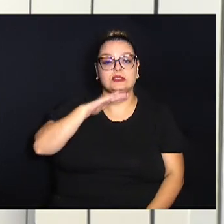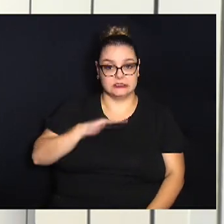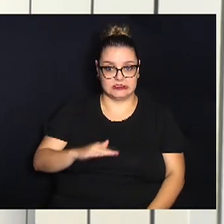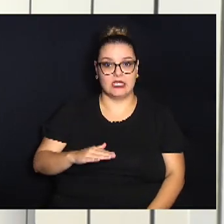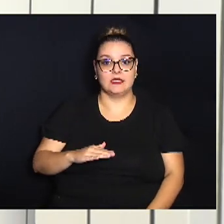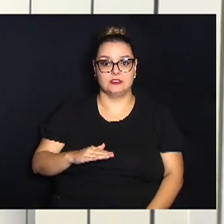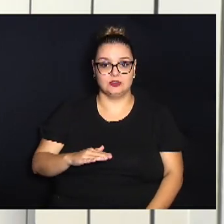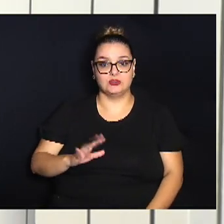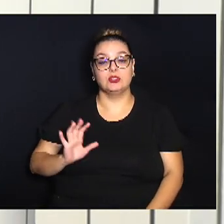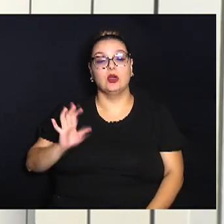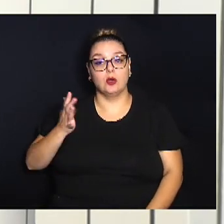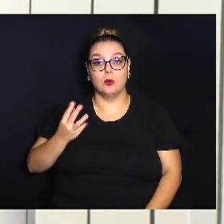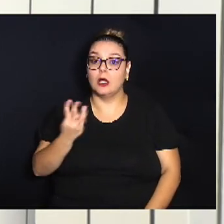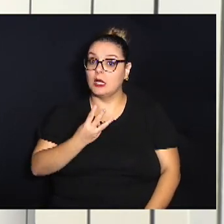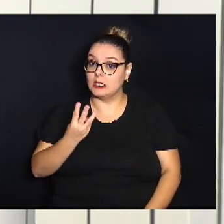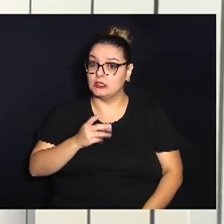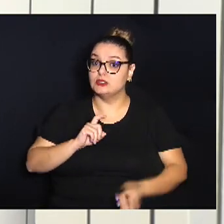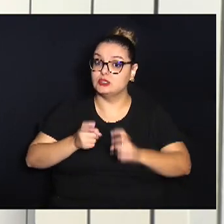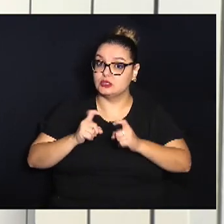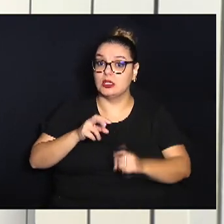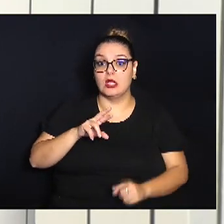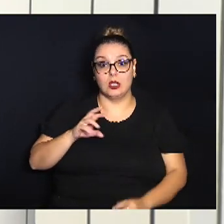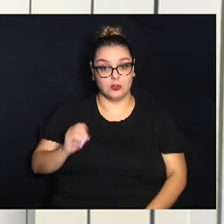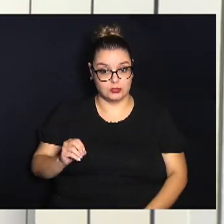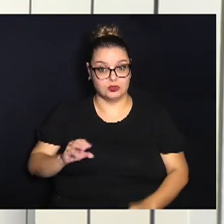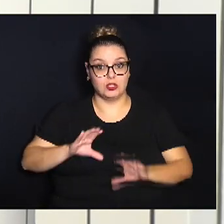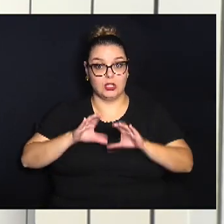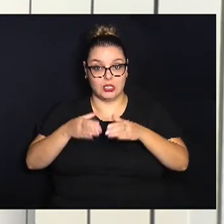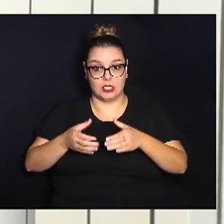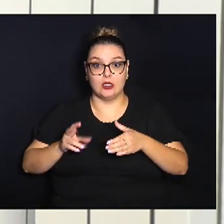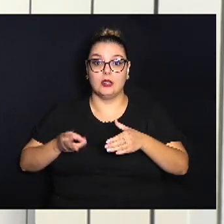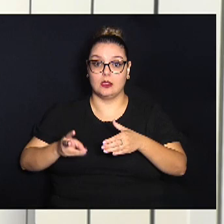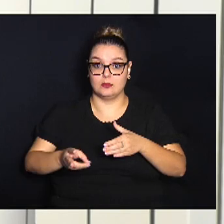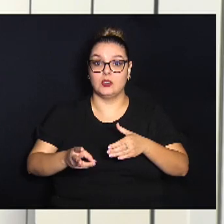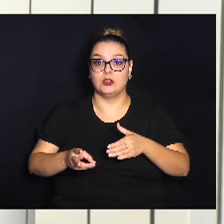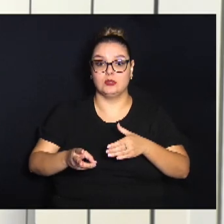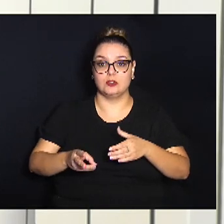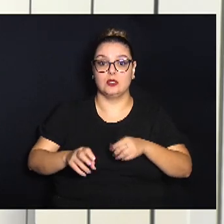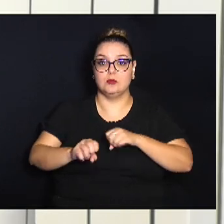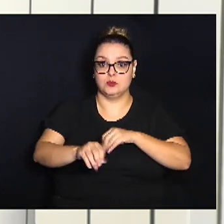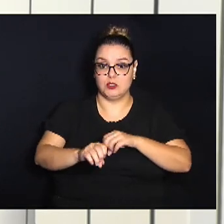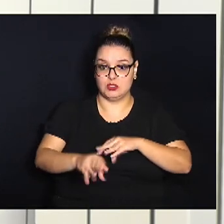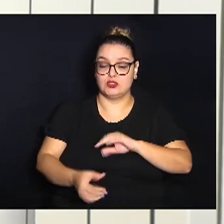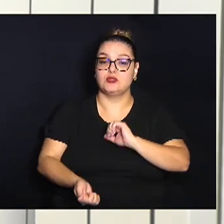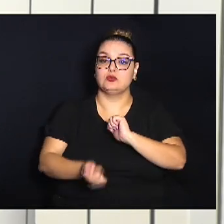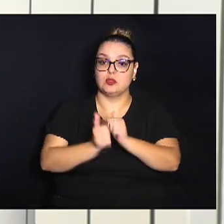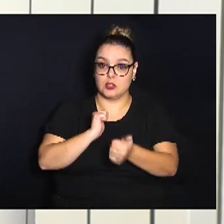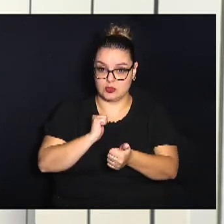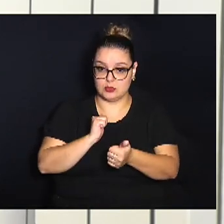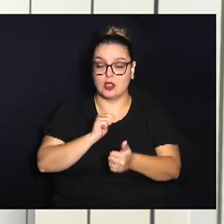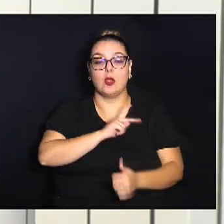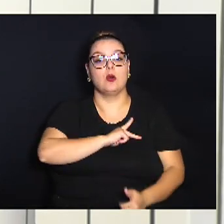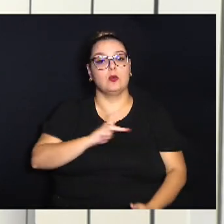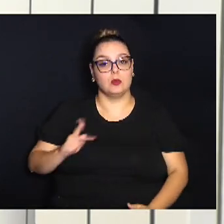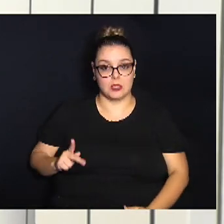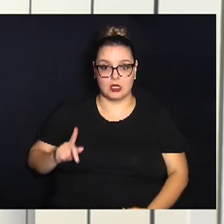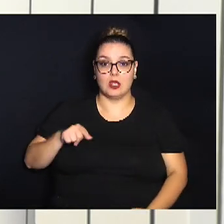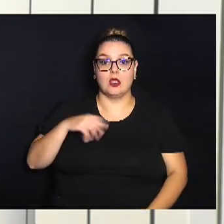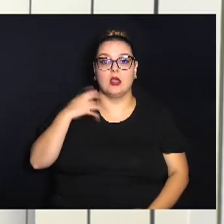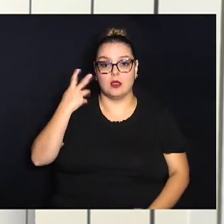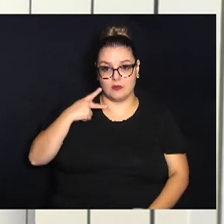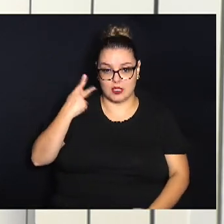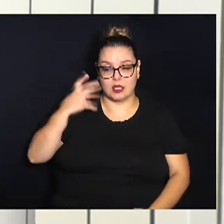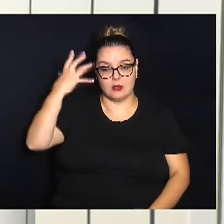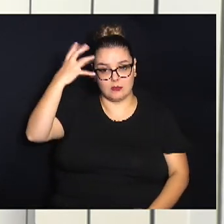tarde, acontece a terceira reunião da Comissão Permanente de Educação e Esportes. Presidente é a vereadora